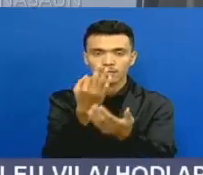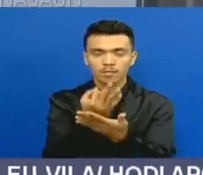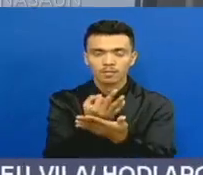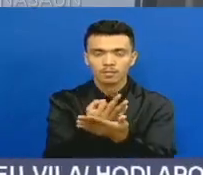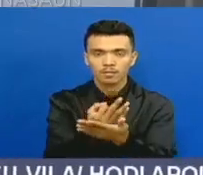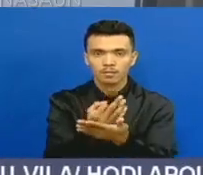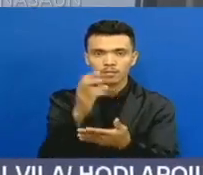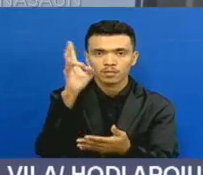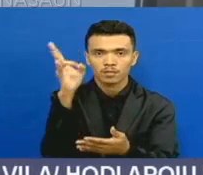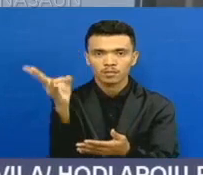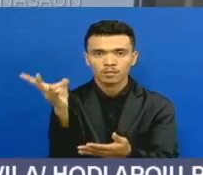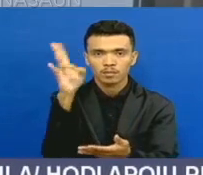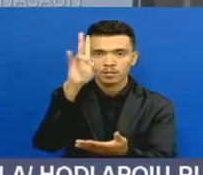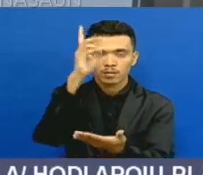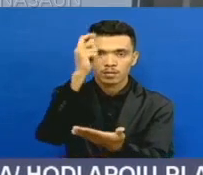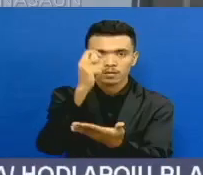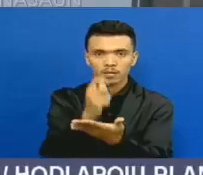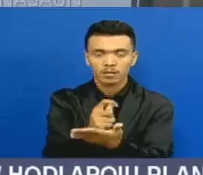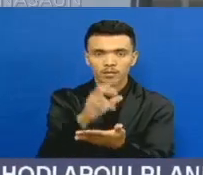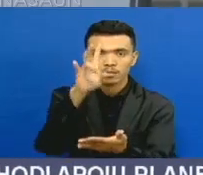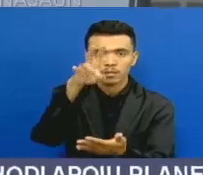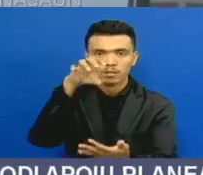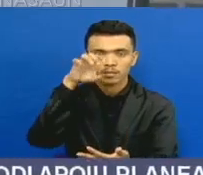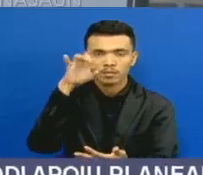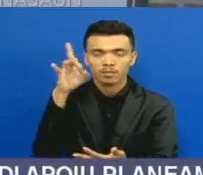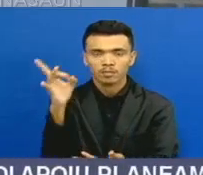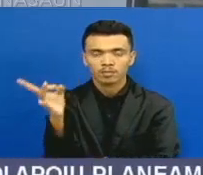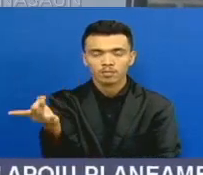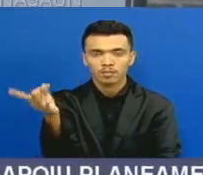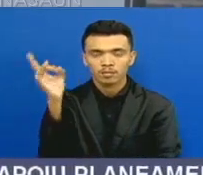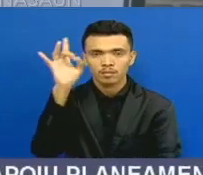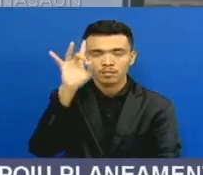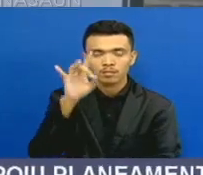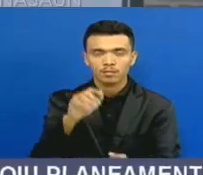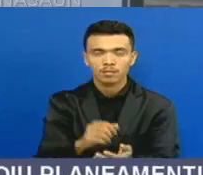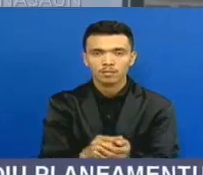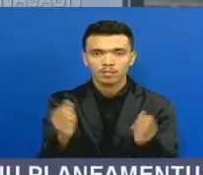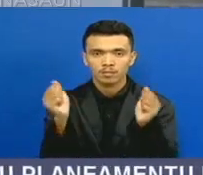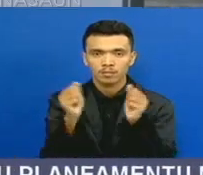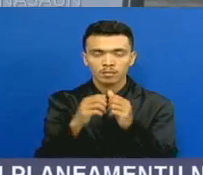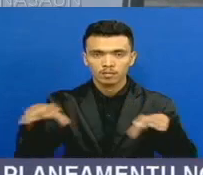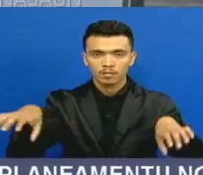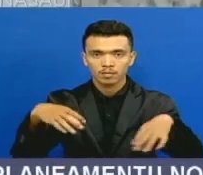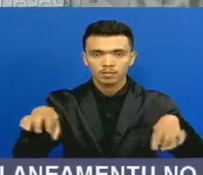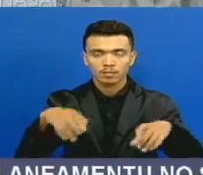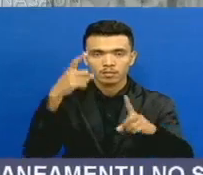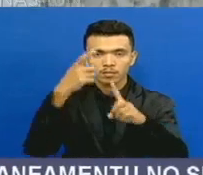americano reungitu nulu resen itu, atu situ walunu resen tolu liu, ho duração serviço fulan